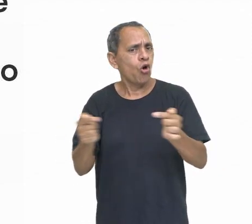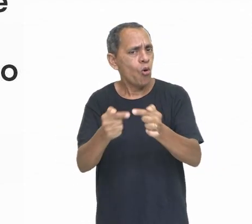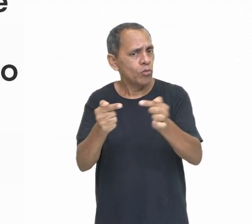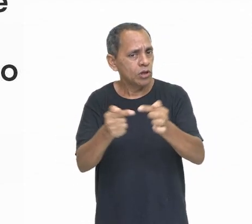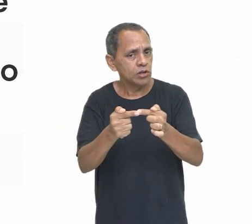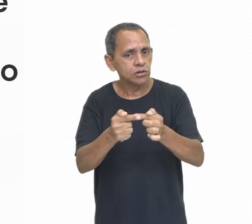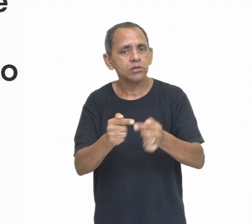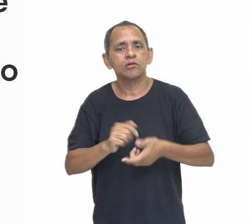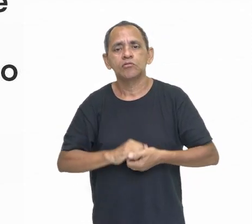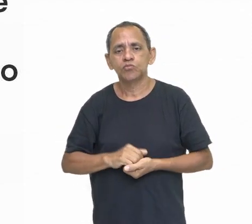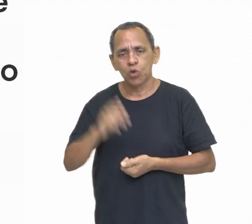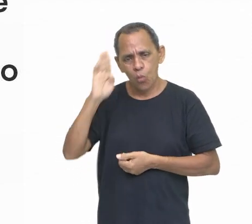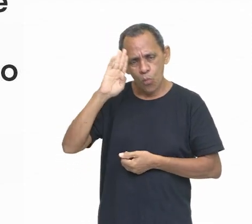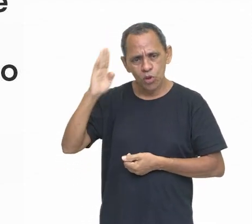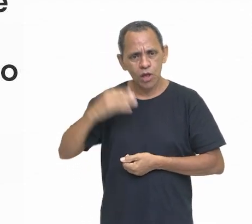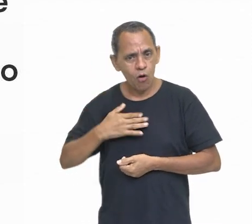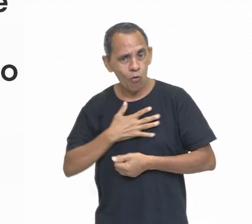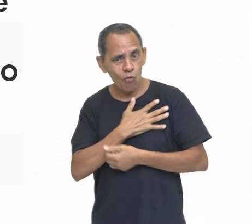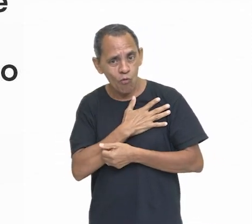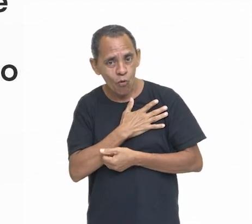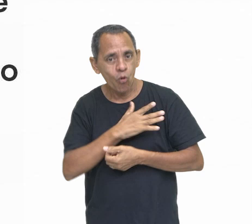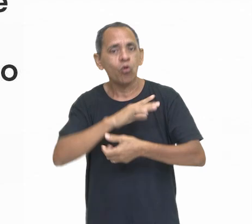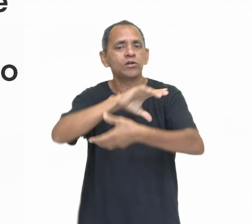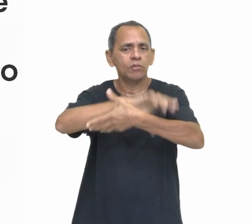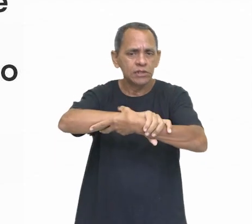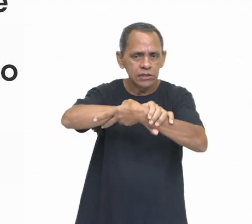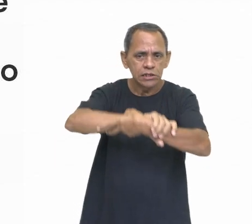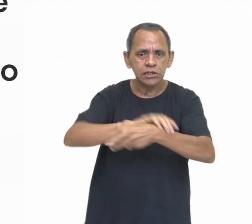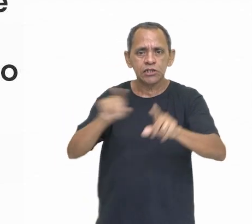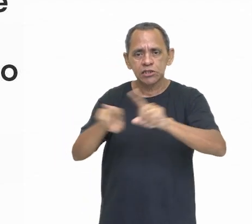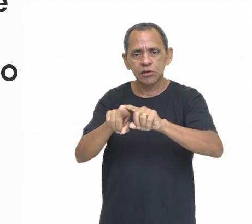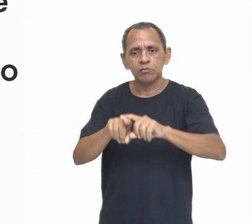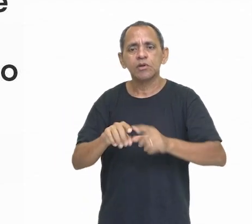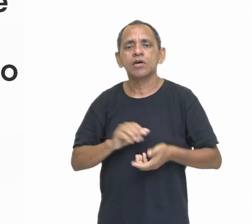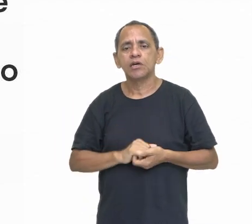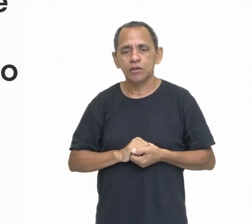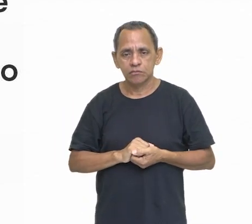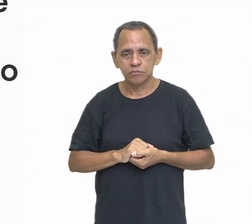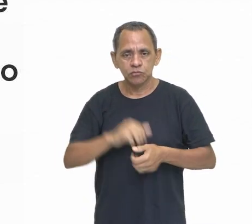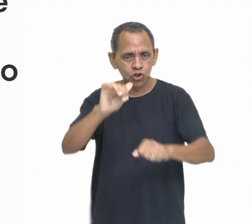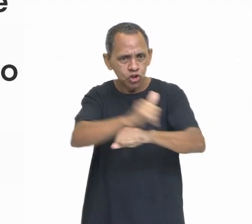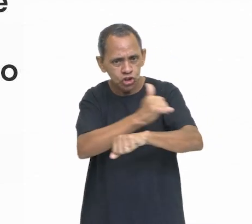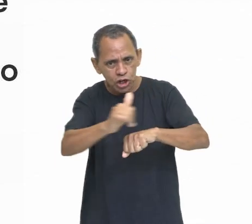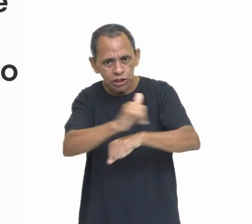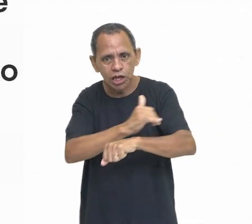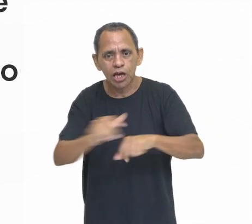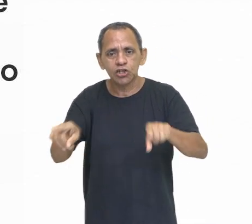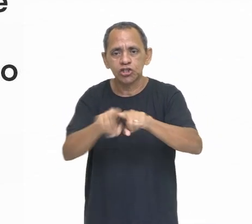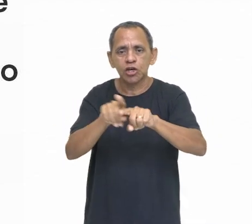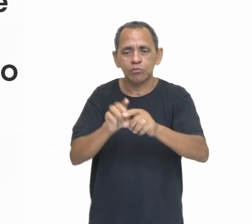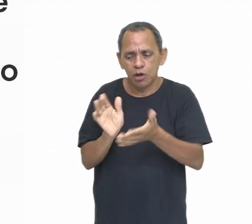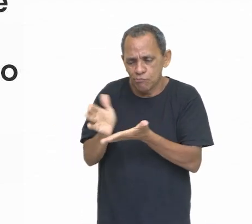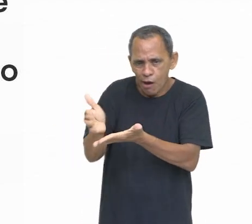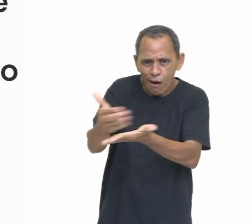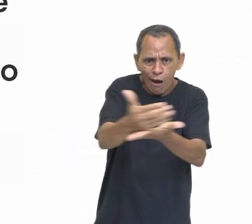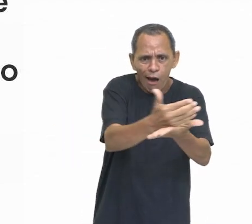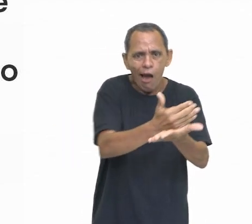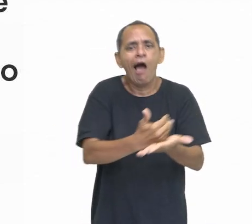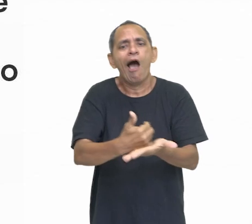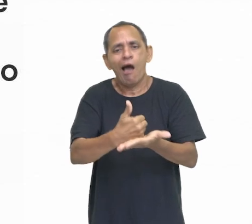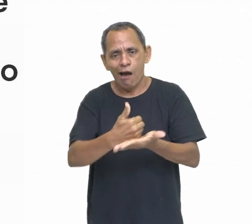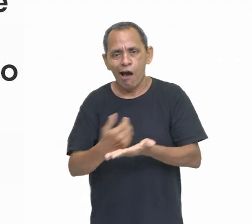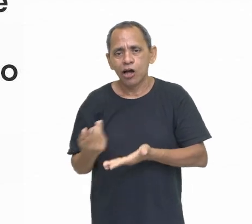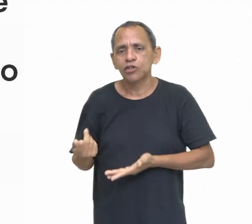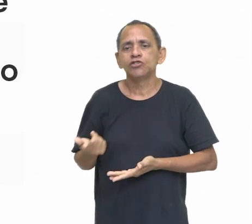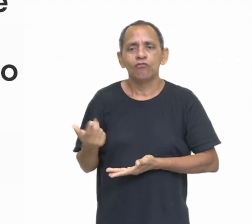força militar, alianças estratégicas e tributos, né, que eram coletados daqueles povos que